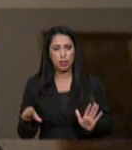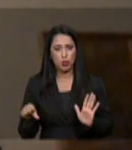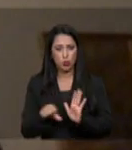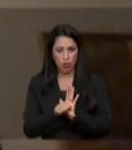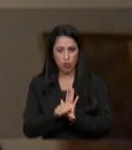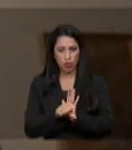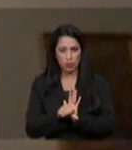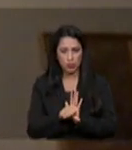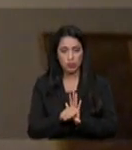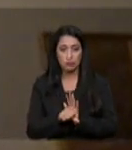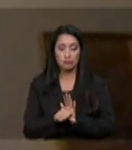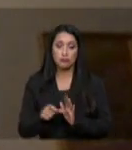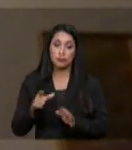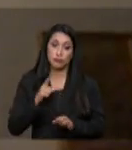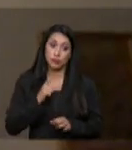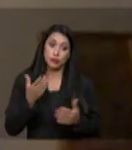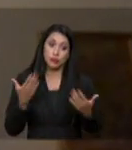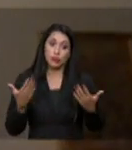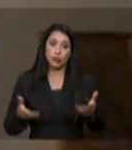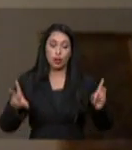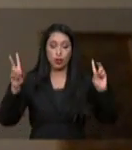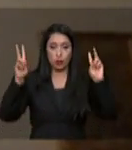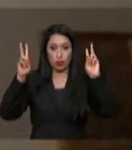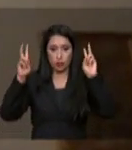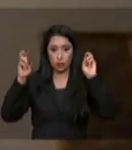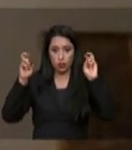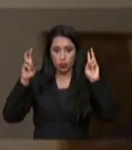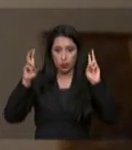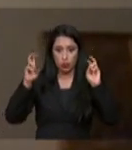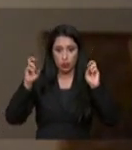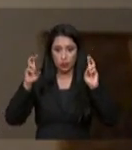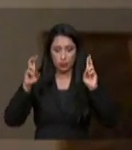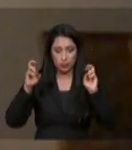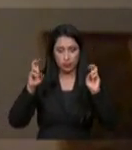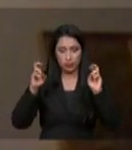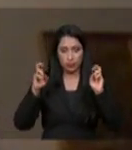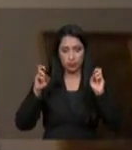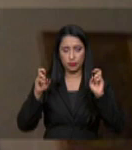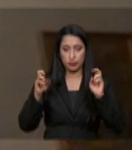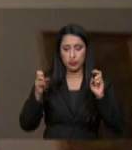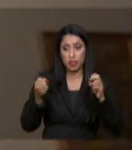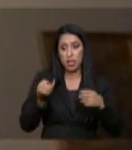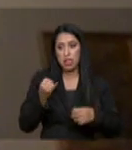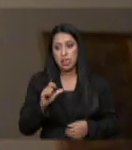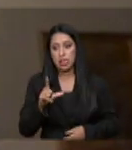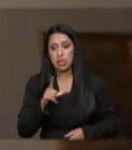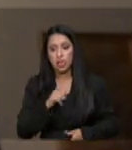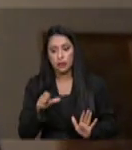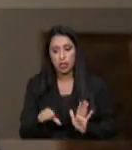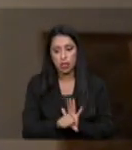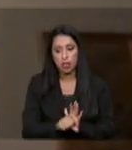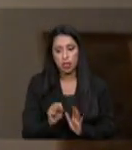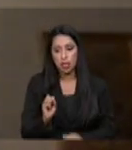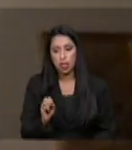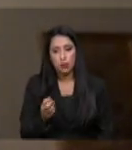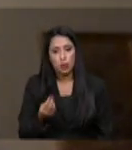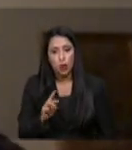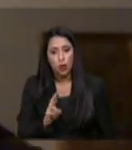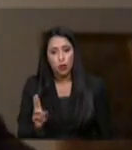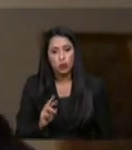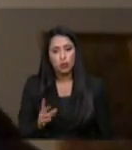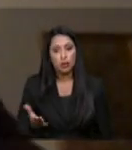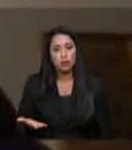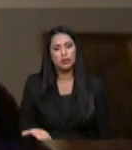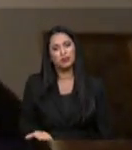crime eu vou adentrar no mérito para avaliar se houve ou não crime bom